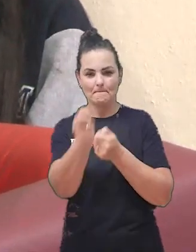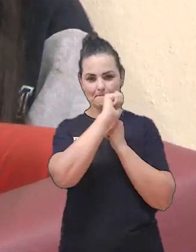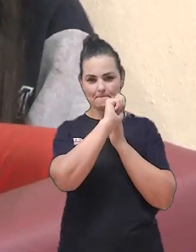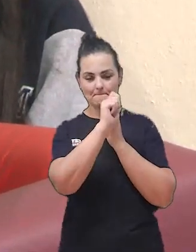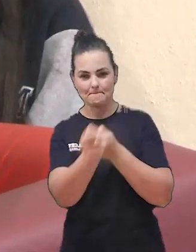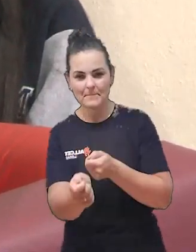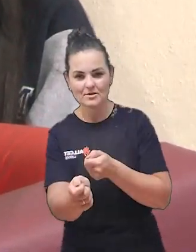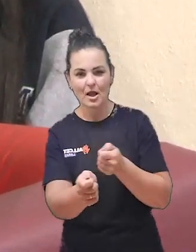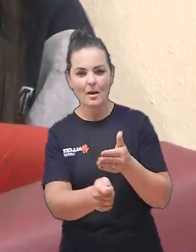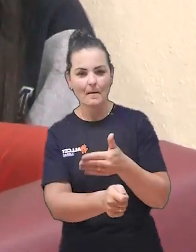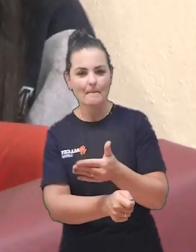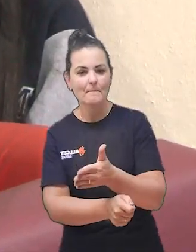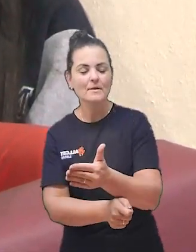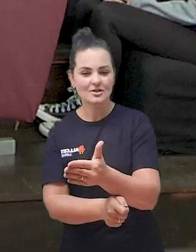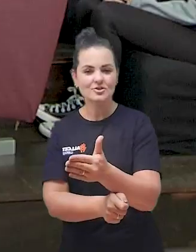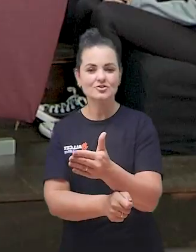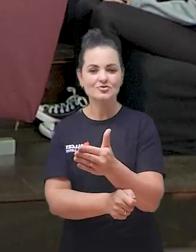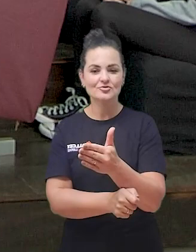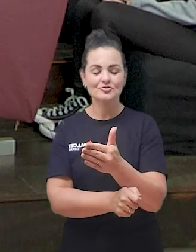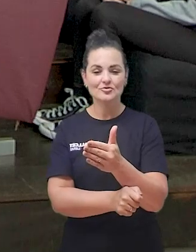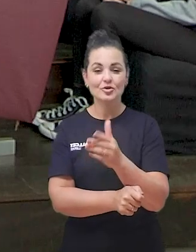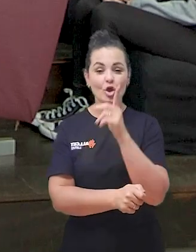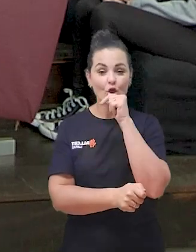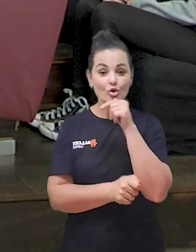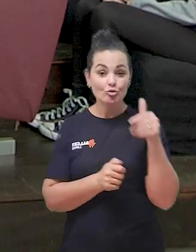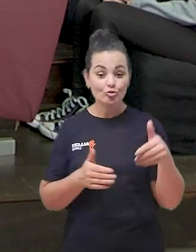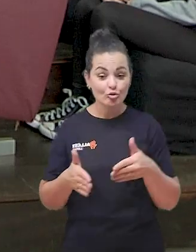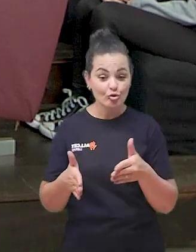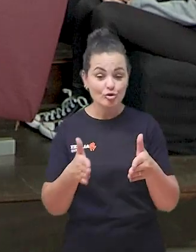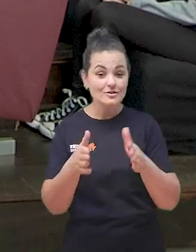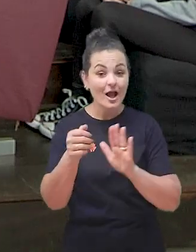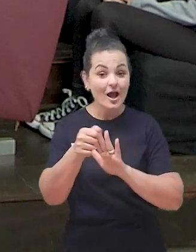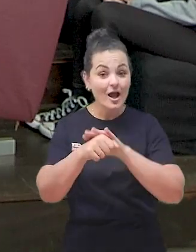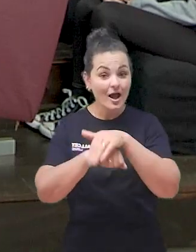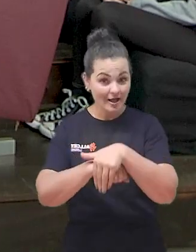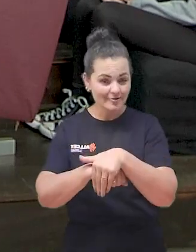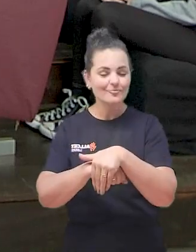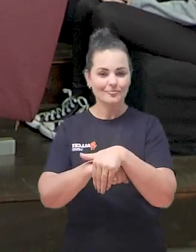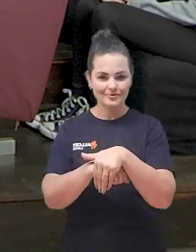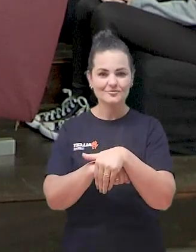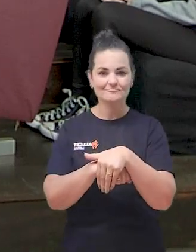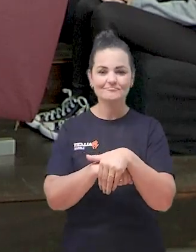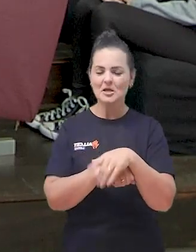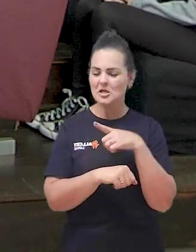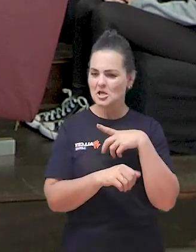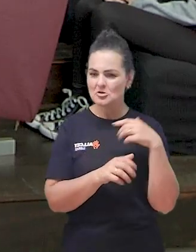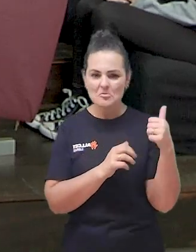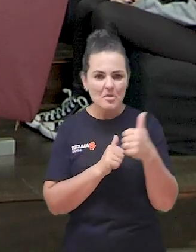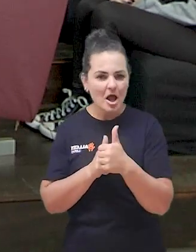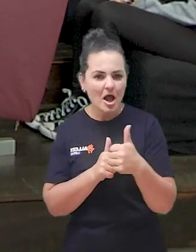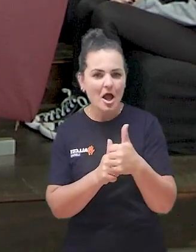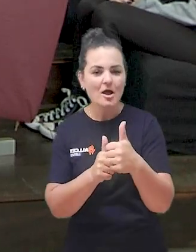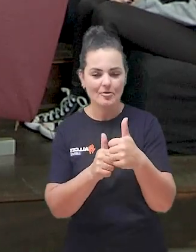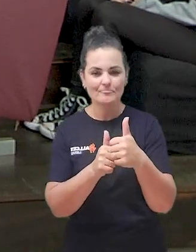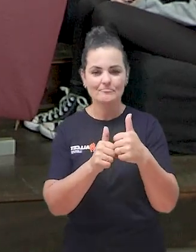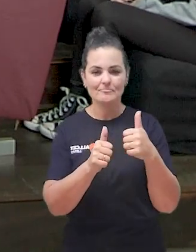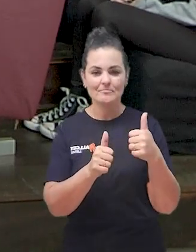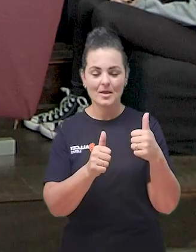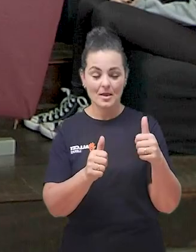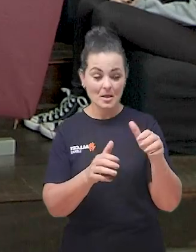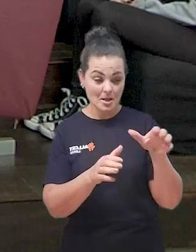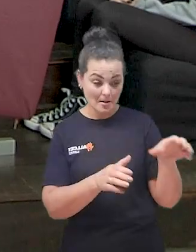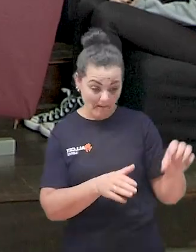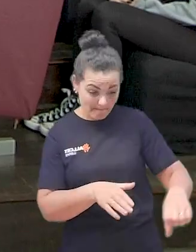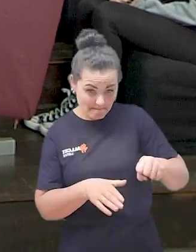semana, nós íamos no rio à noite pescar, né? Depois do serviço, então eu era companheiro dele. Ele me levava atravessando o